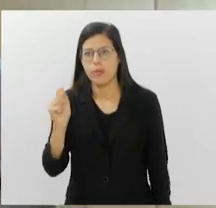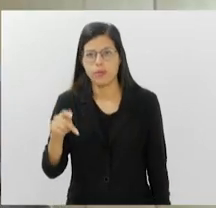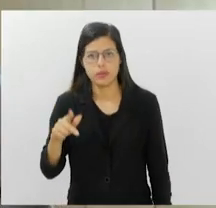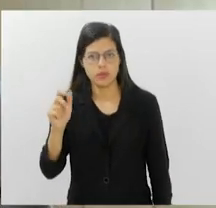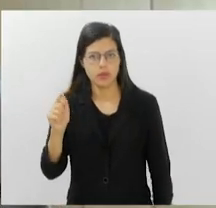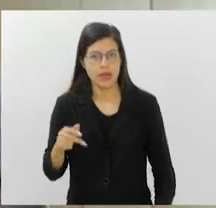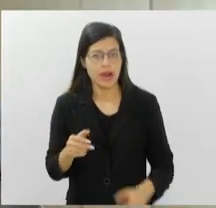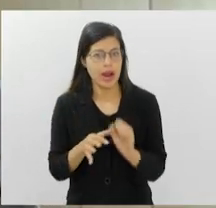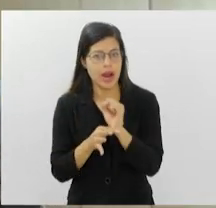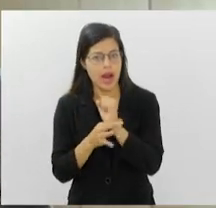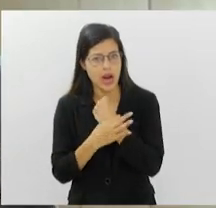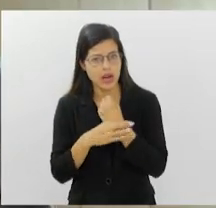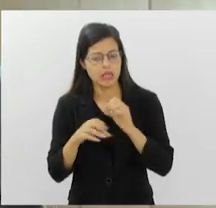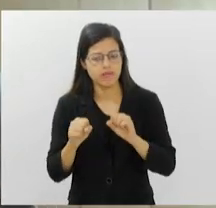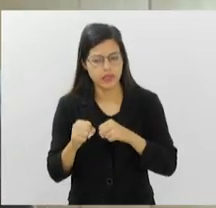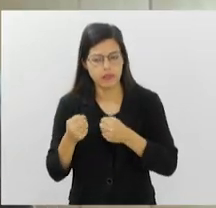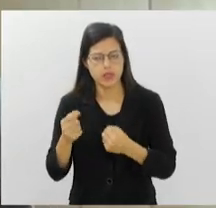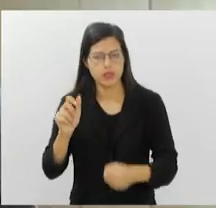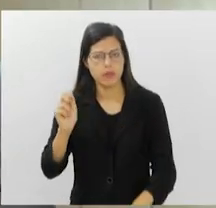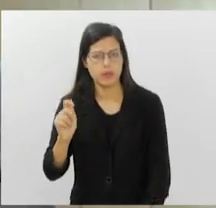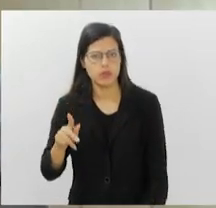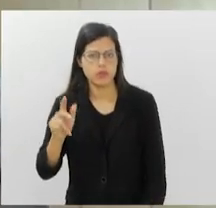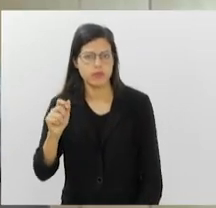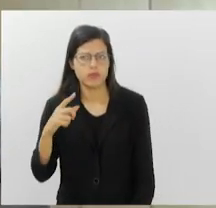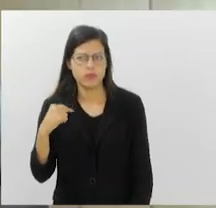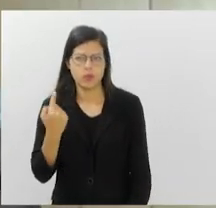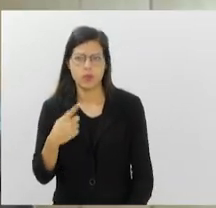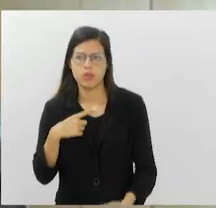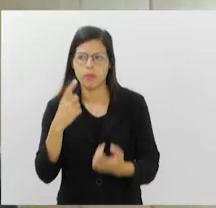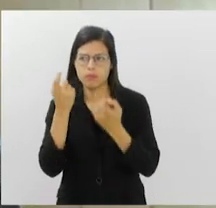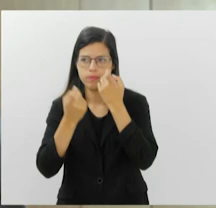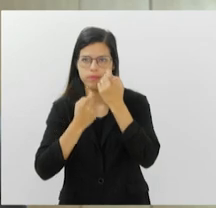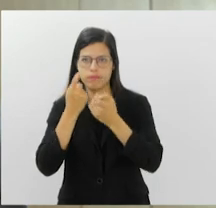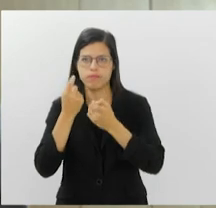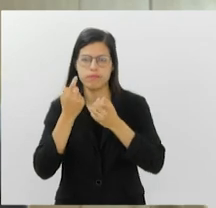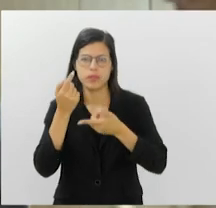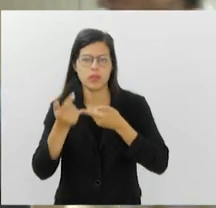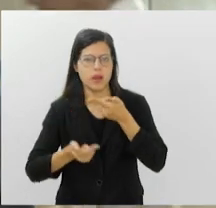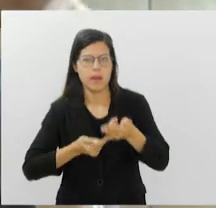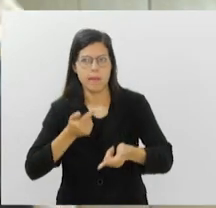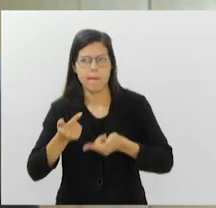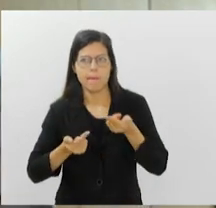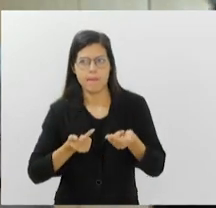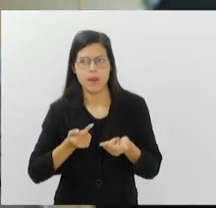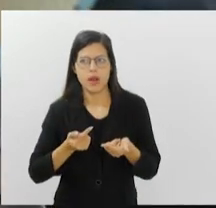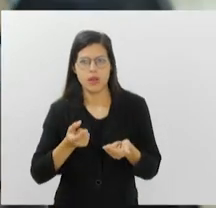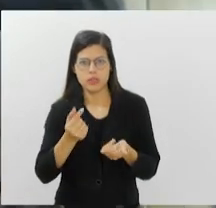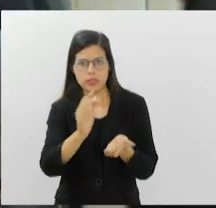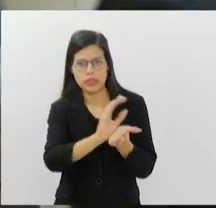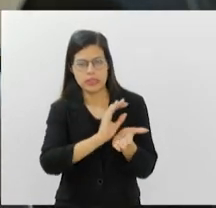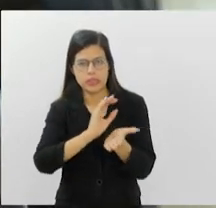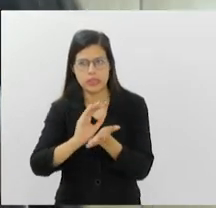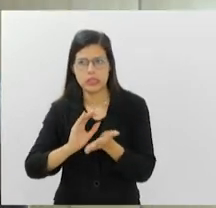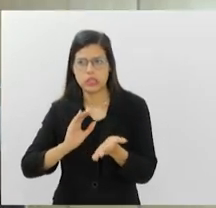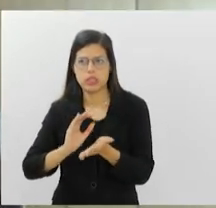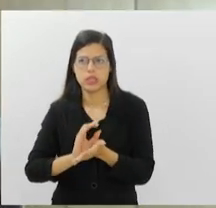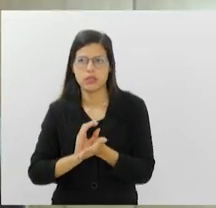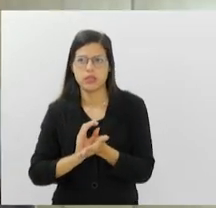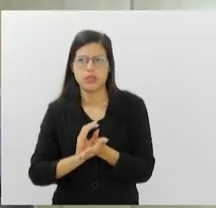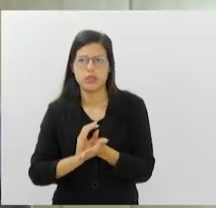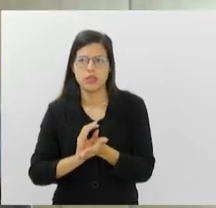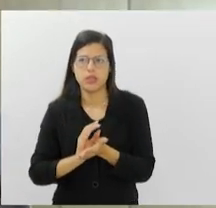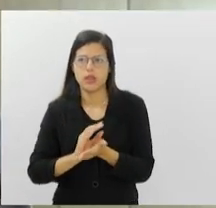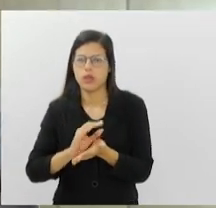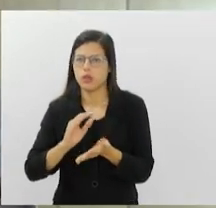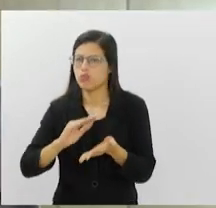as aposentadorias, e a gente tem uma grande preocupação. Mas vamos trabalhar para que esses recursos não sejam remanejados na sua totalidade, para que